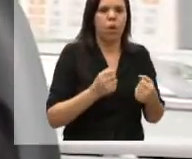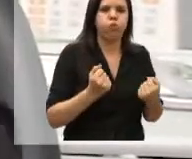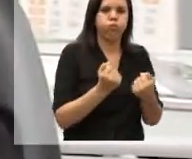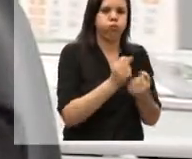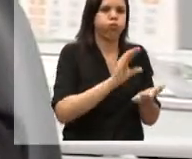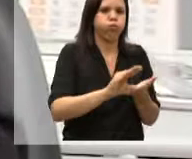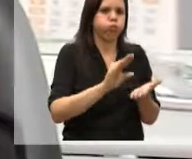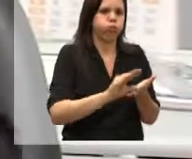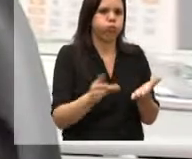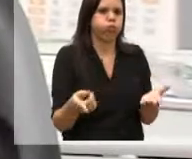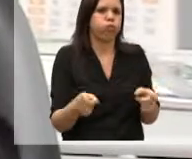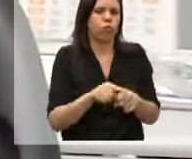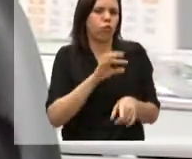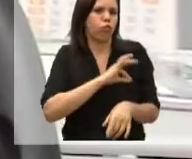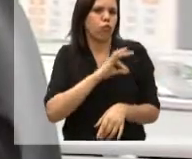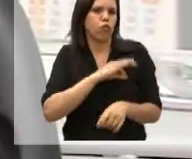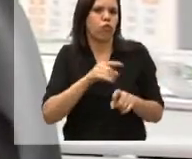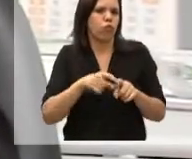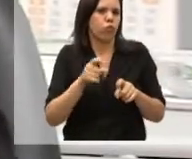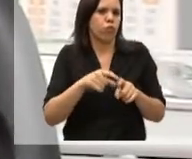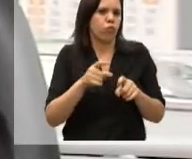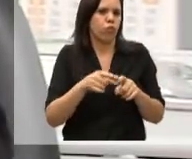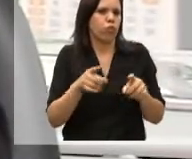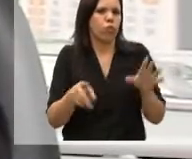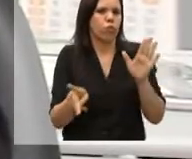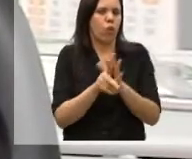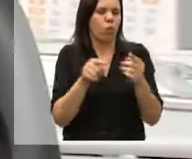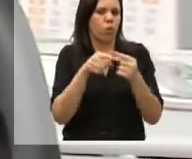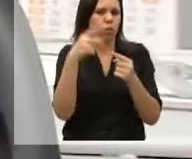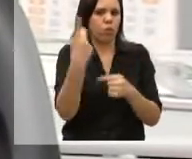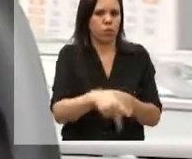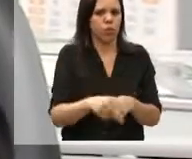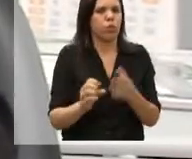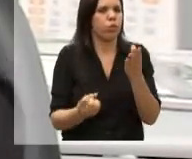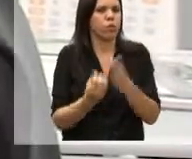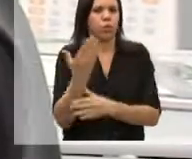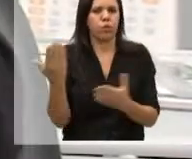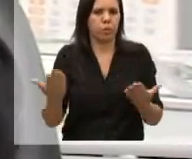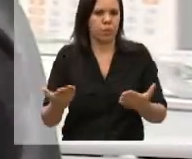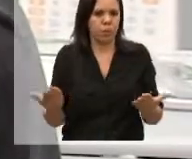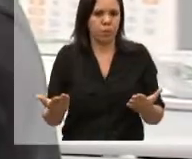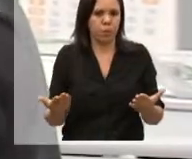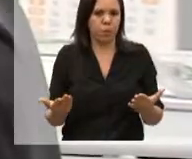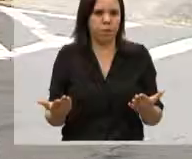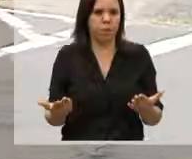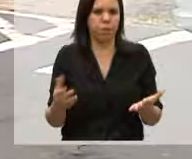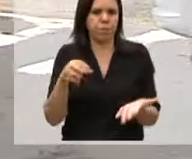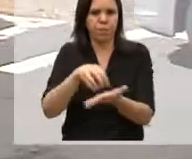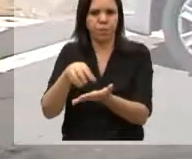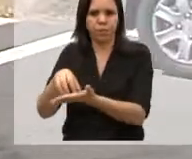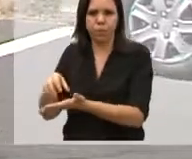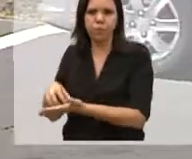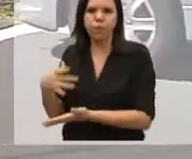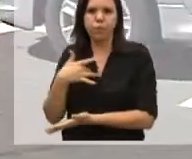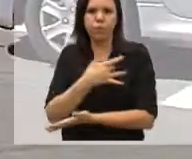de médicos com salários também dignos a eles. Quer dizer, o que acontece hoje é que aqueles postos que existem,